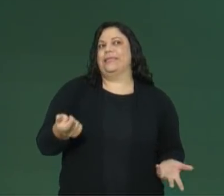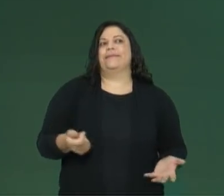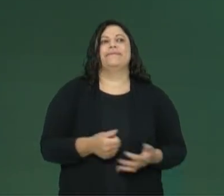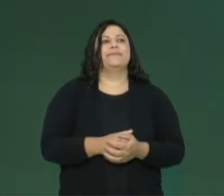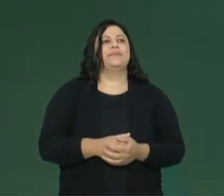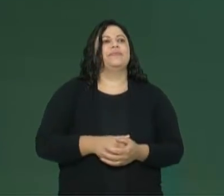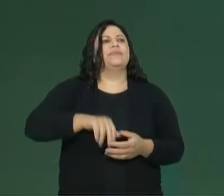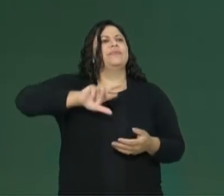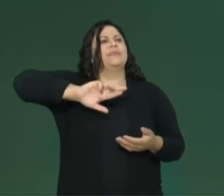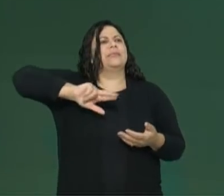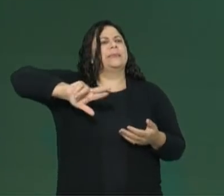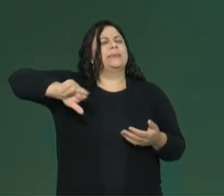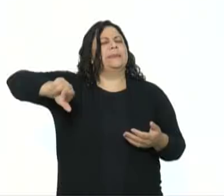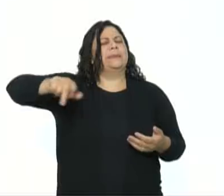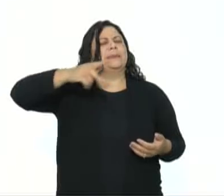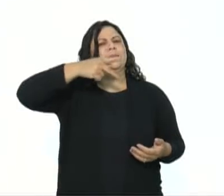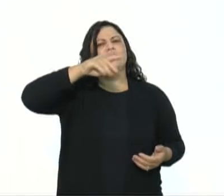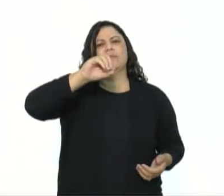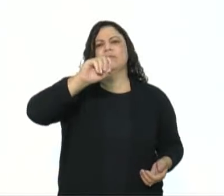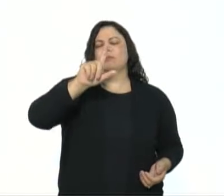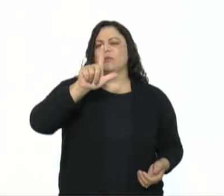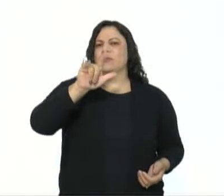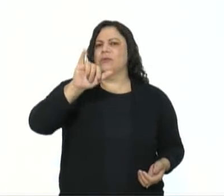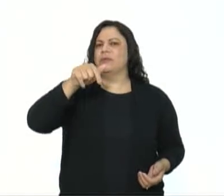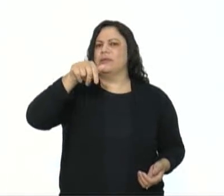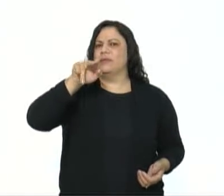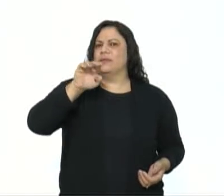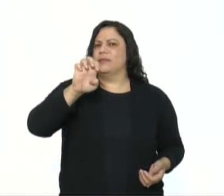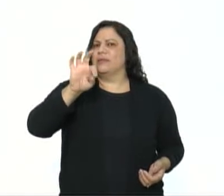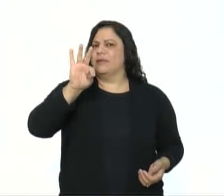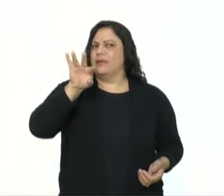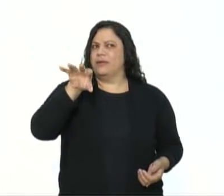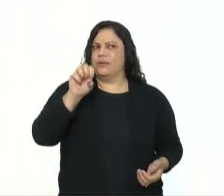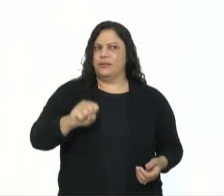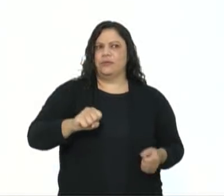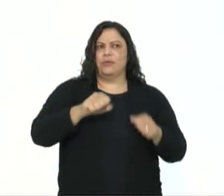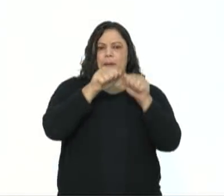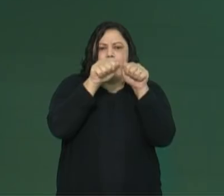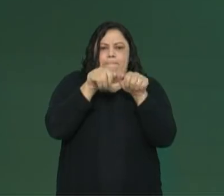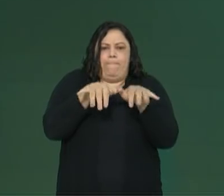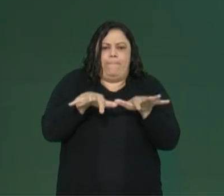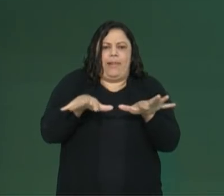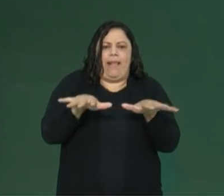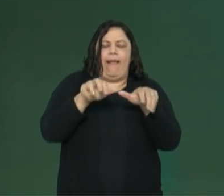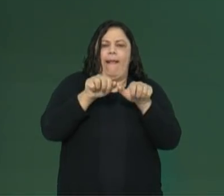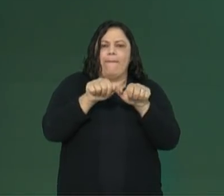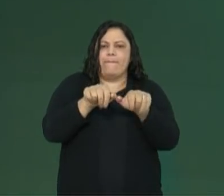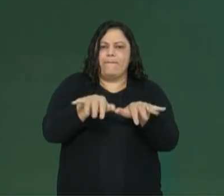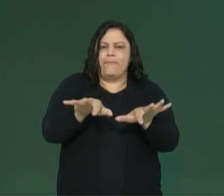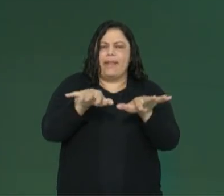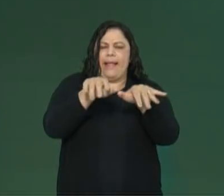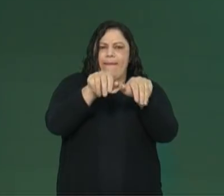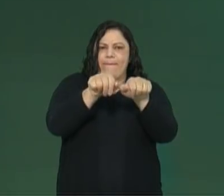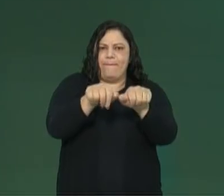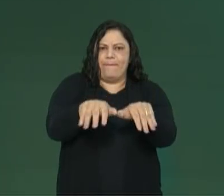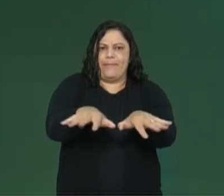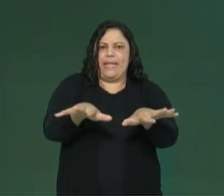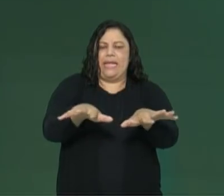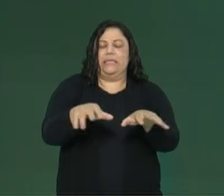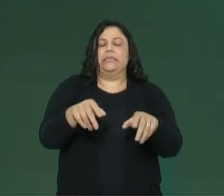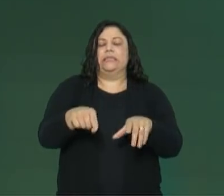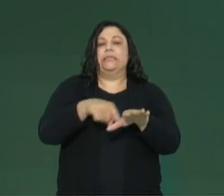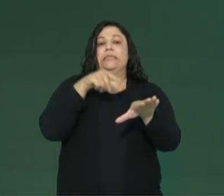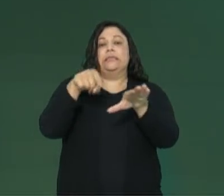com muitas cerdas daí, né? Olha as cerdas bem grandes, bem visíveis, que funcionam como se fossem pés por onde